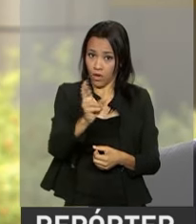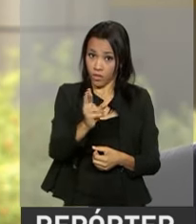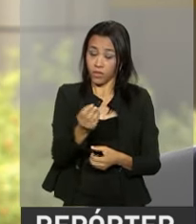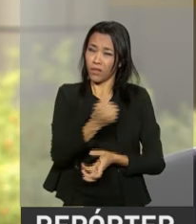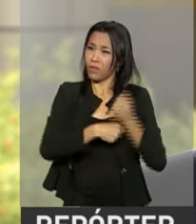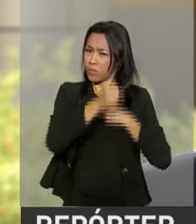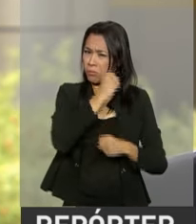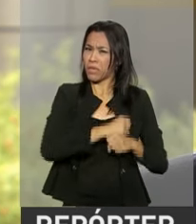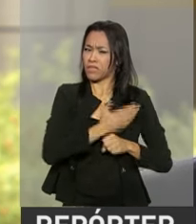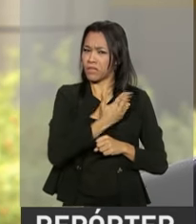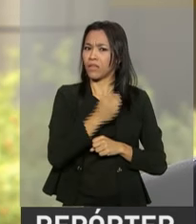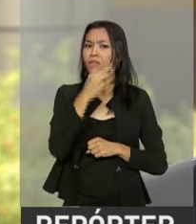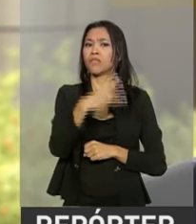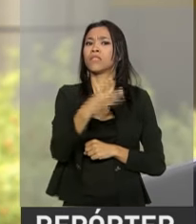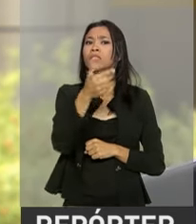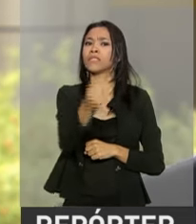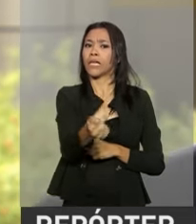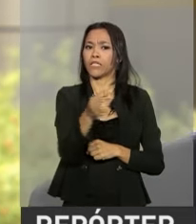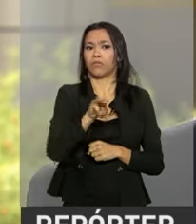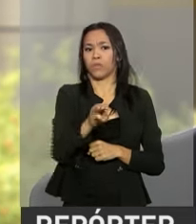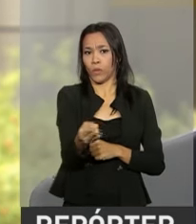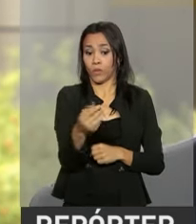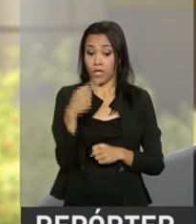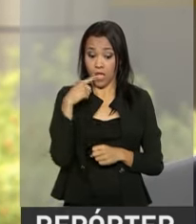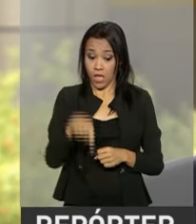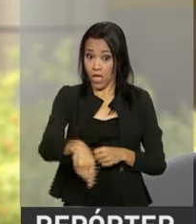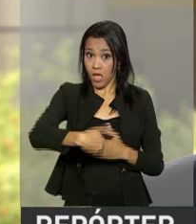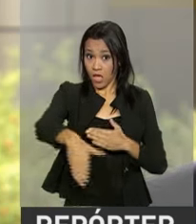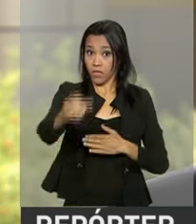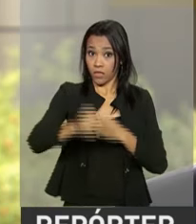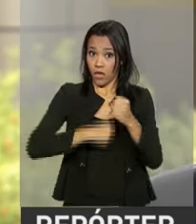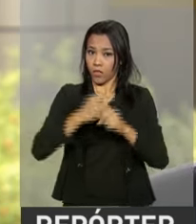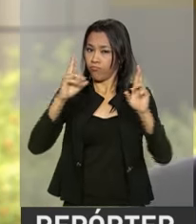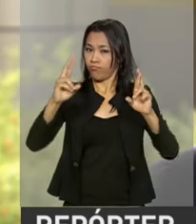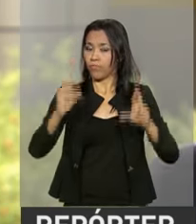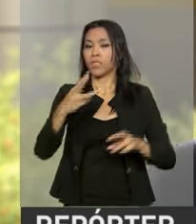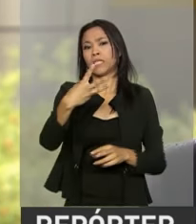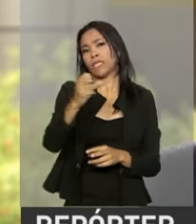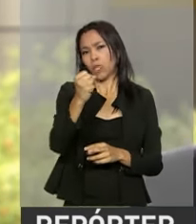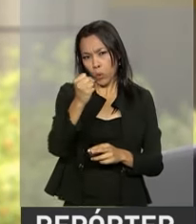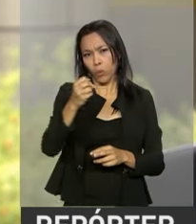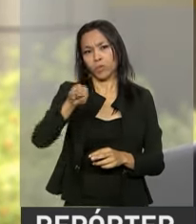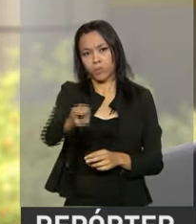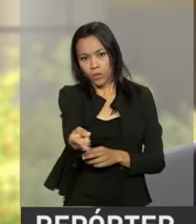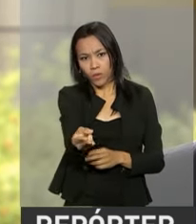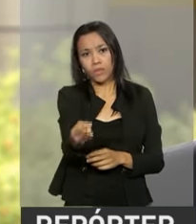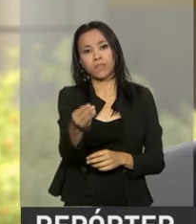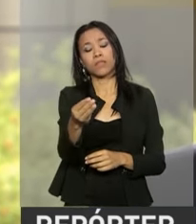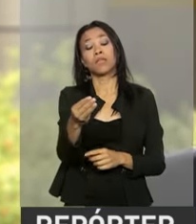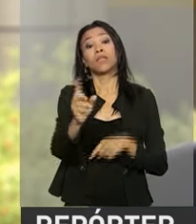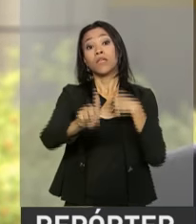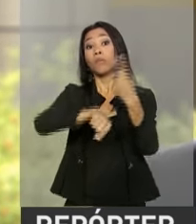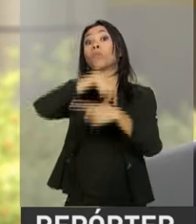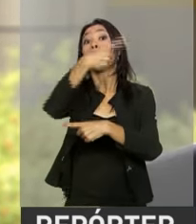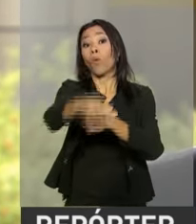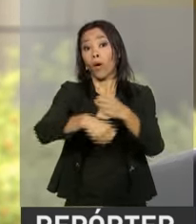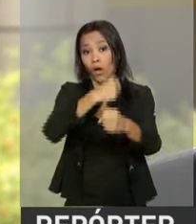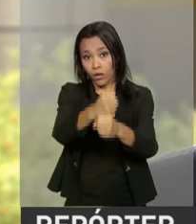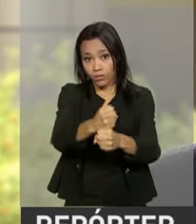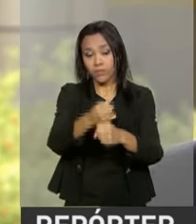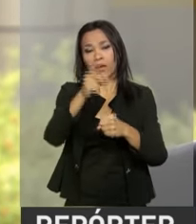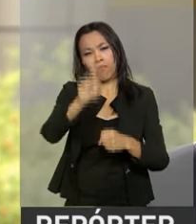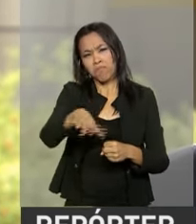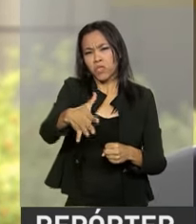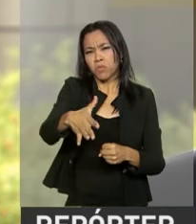No ano passado foram 37 milhões. A expectativa é que esse ano seja algo em torno de 38 milhões. E pro orçamento do ano que vem a gente tá